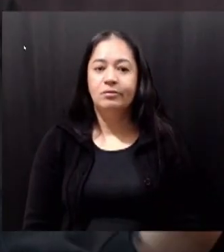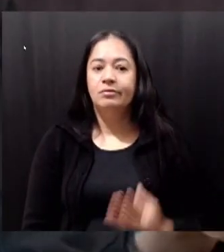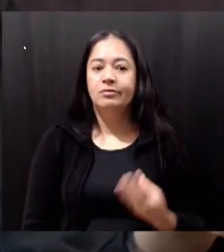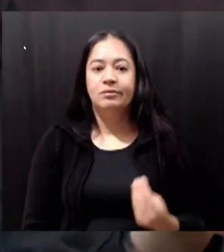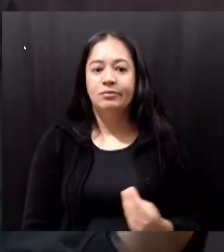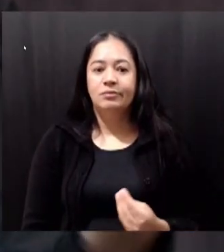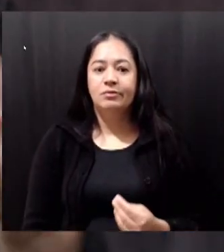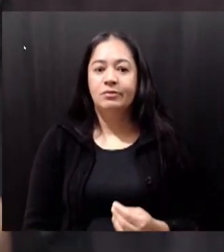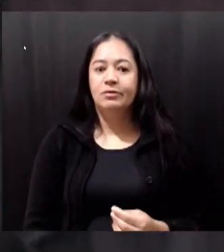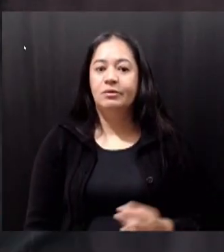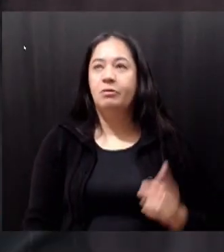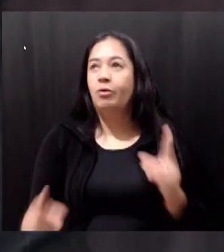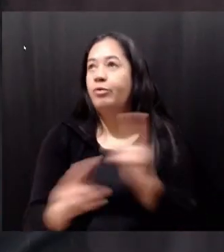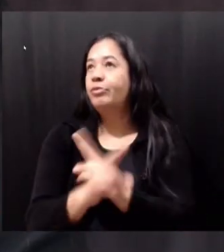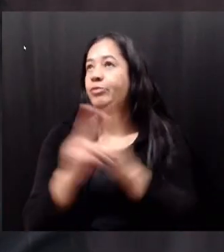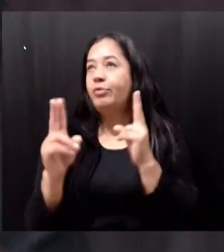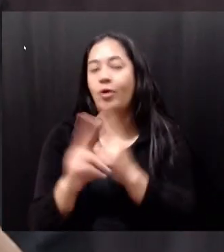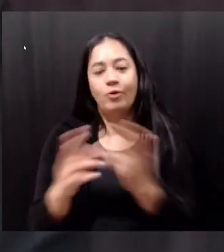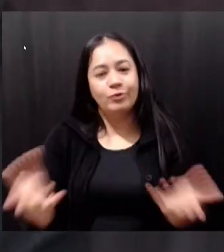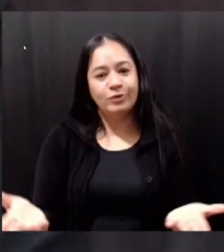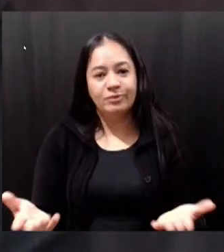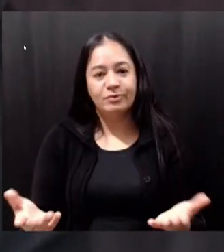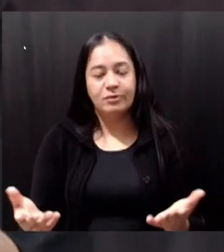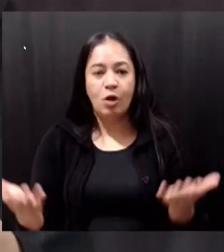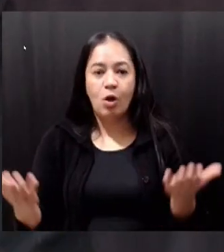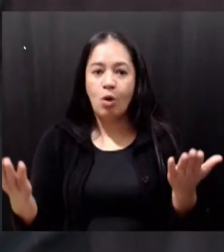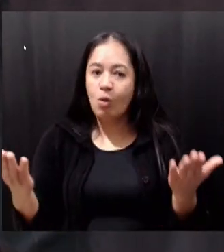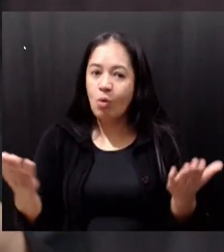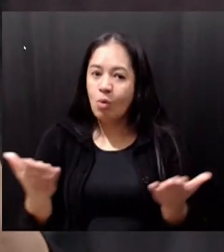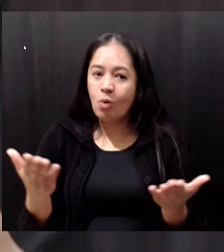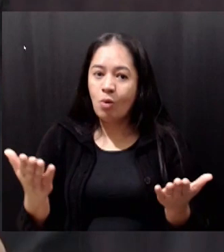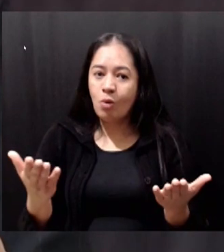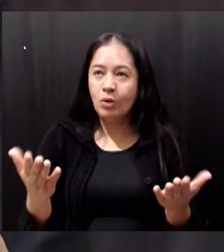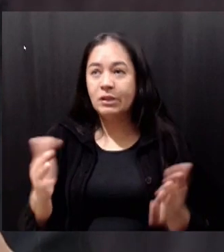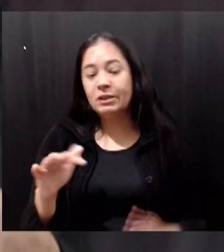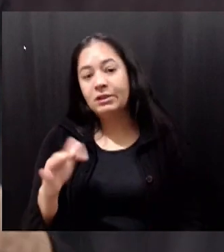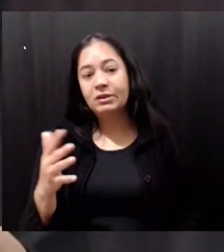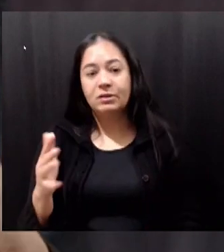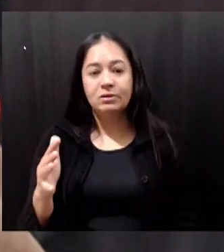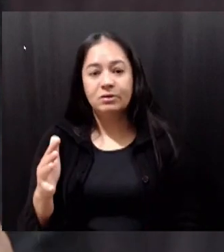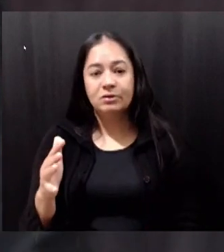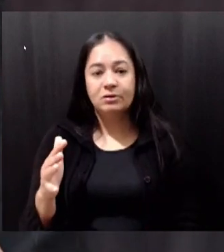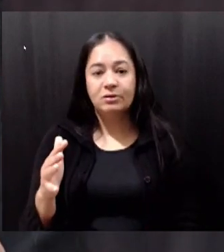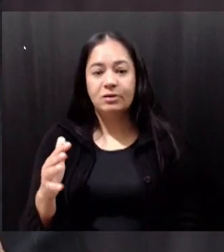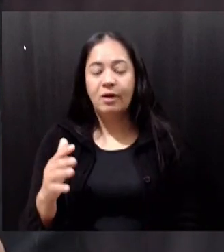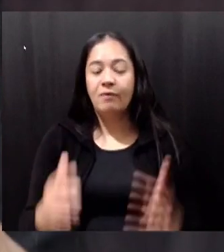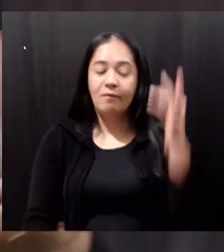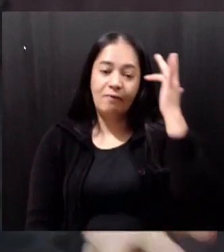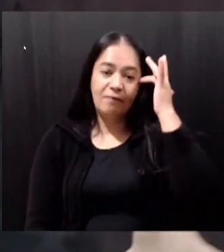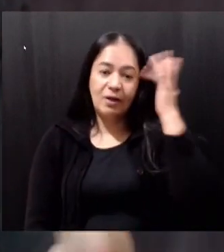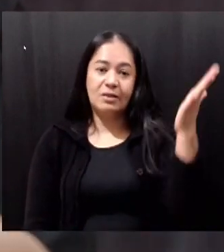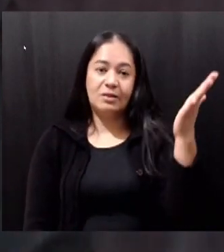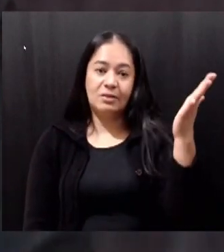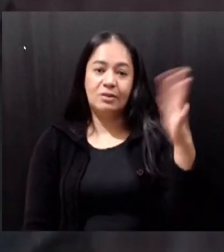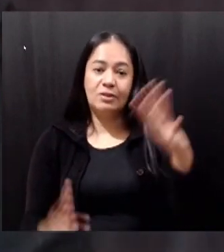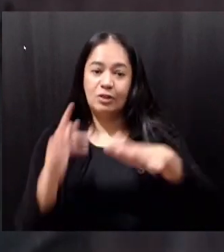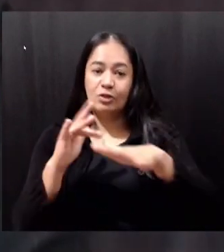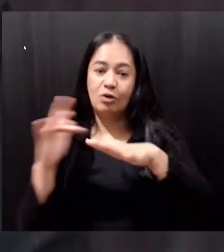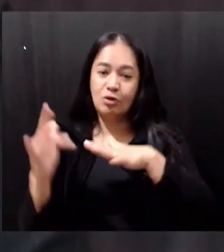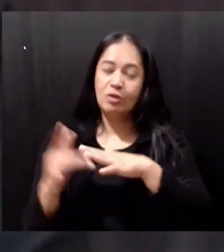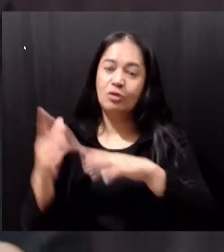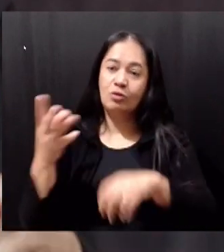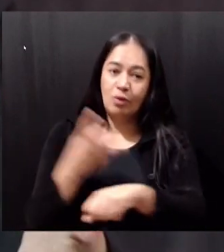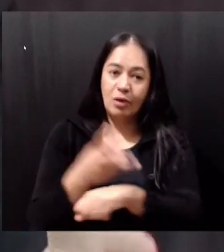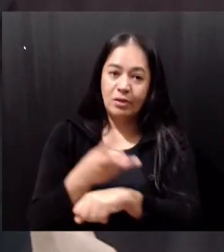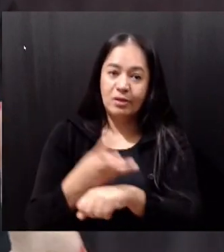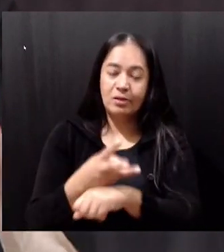extremíssima urgência. E hoje, muitas vezes, com a facilidade das redes sociais e principalmente do